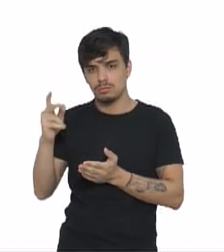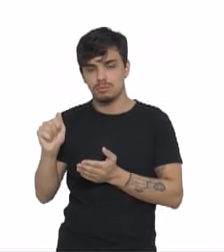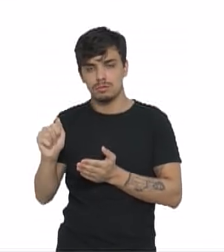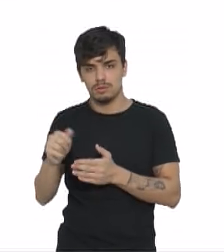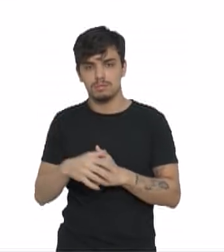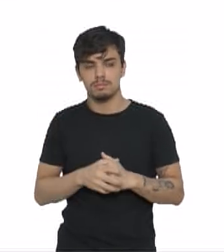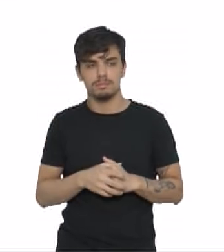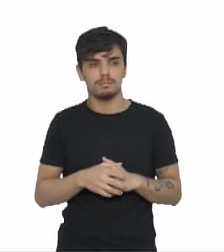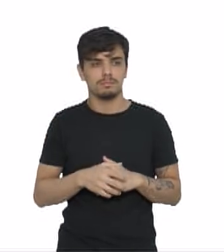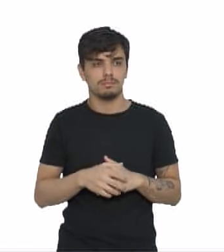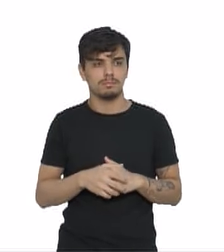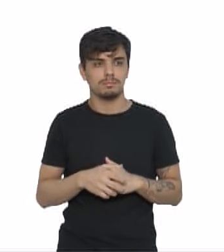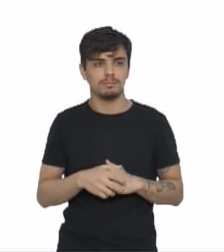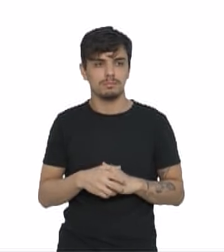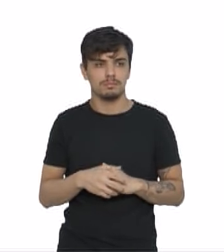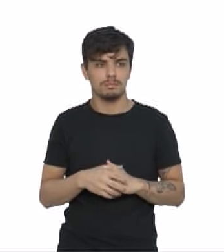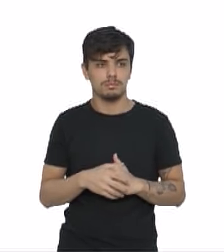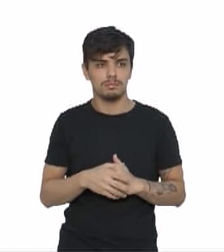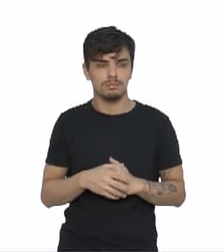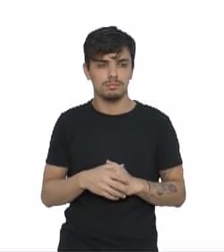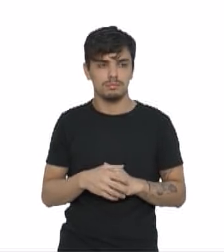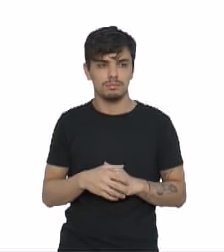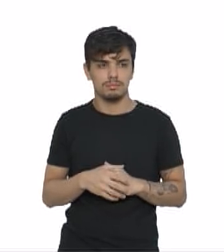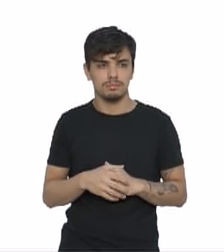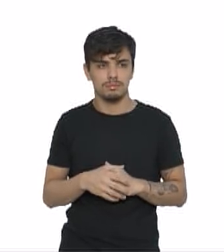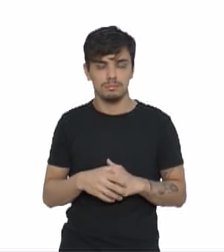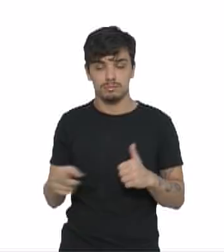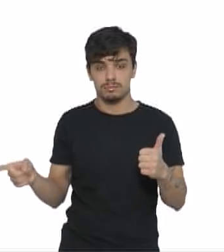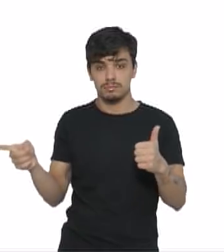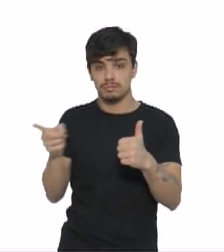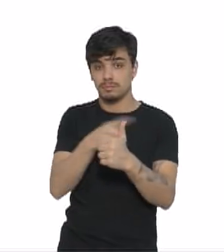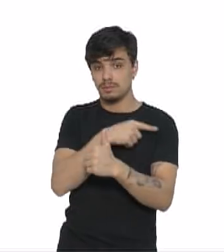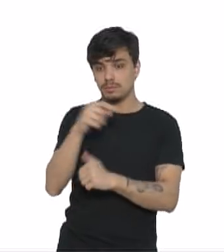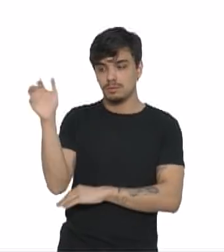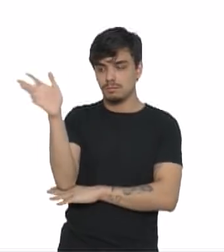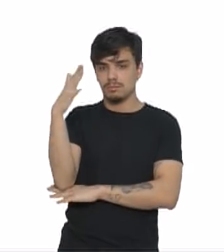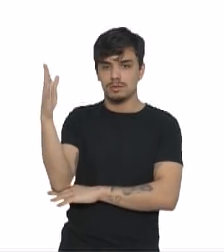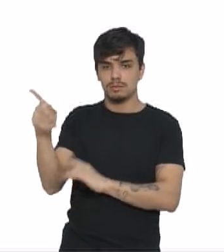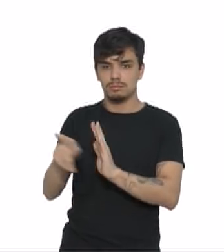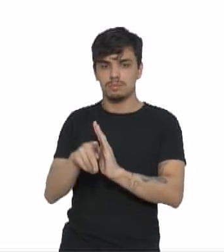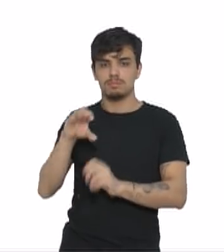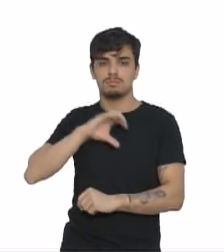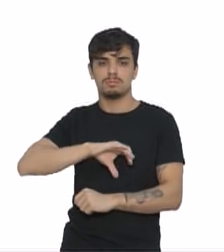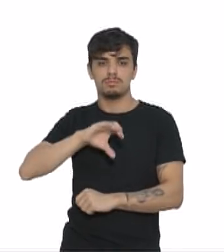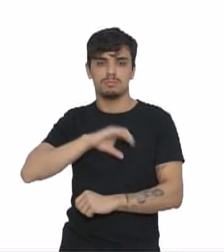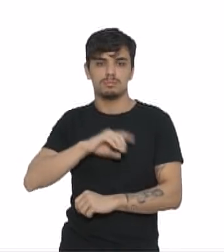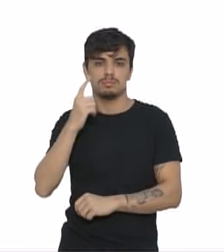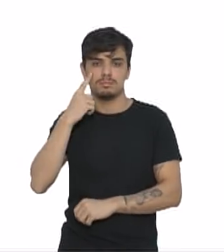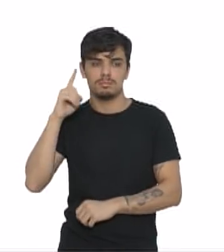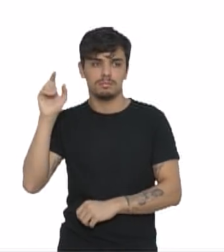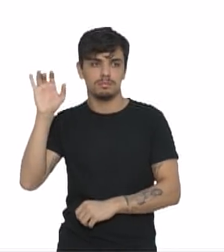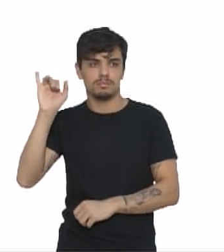O filho de Henrique. Primeira bandeira de Portugal, a de Afonso Henriques.